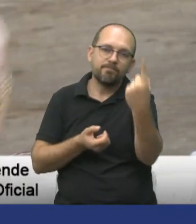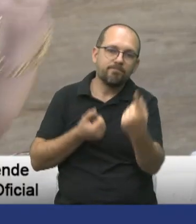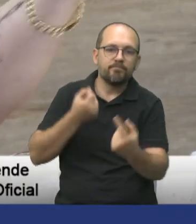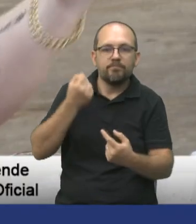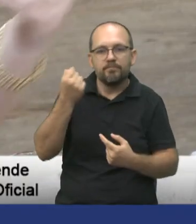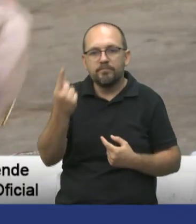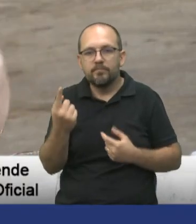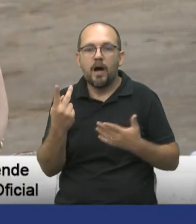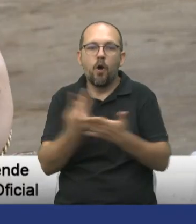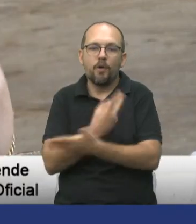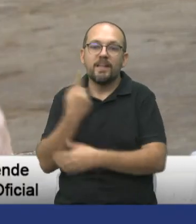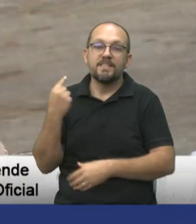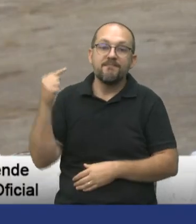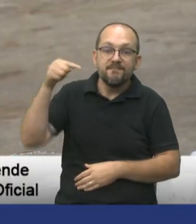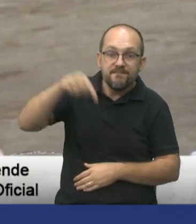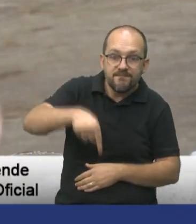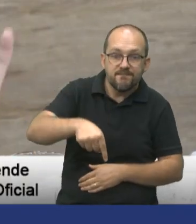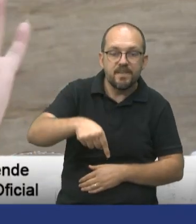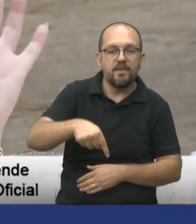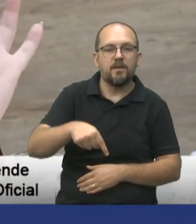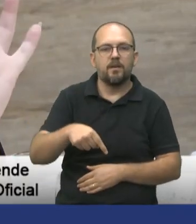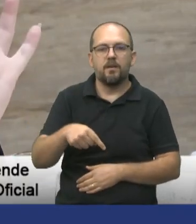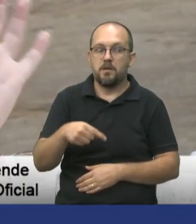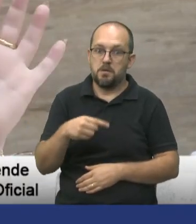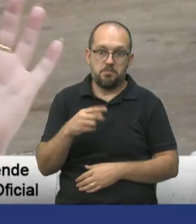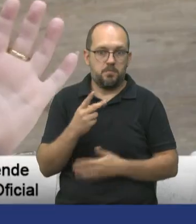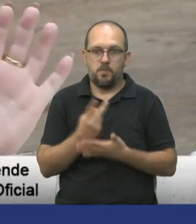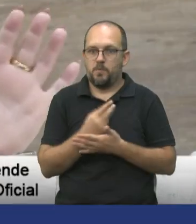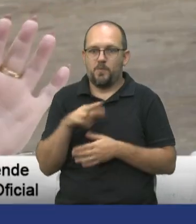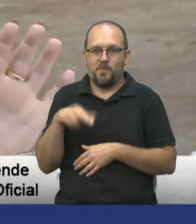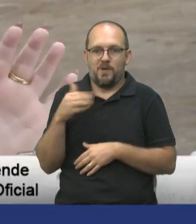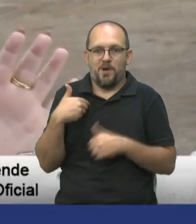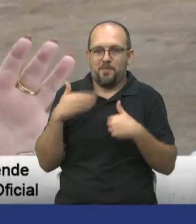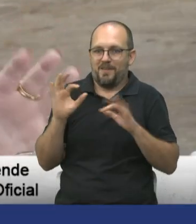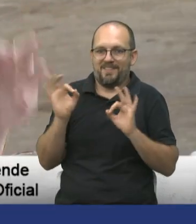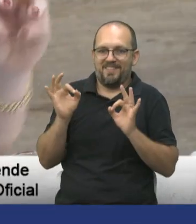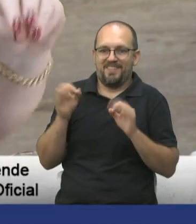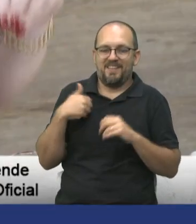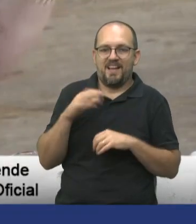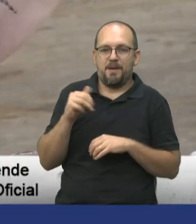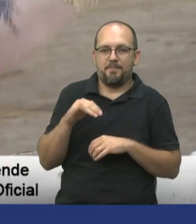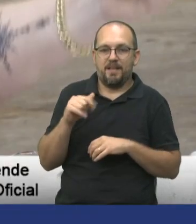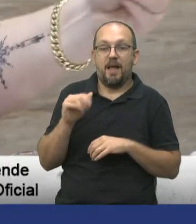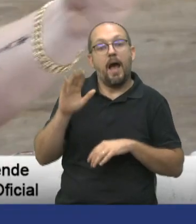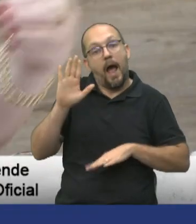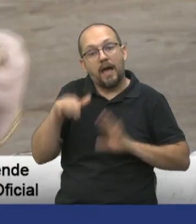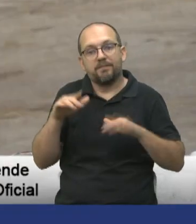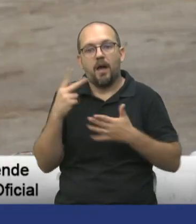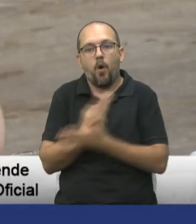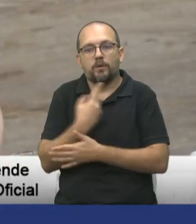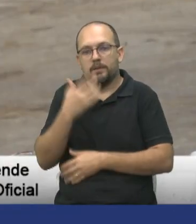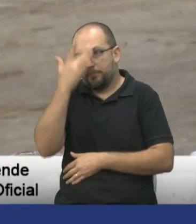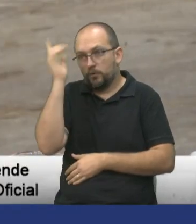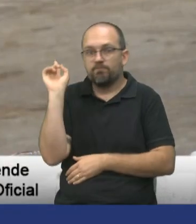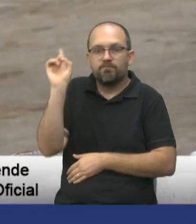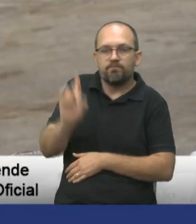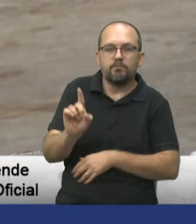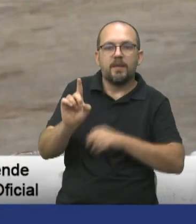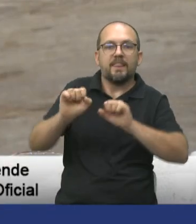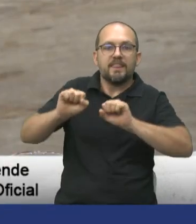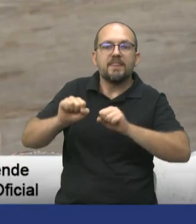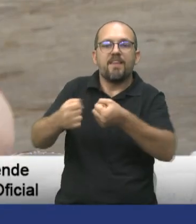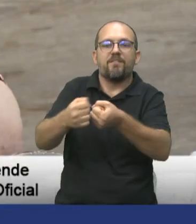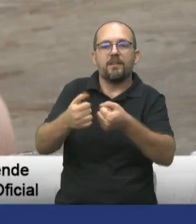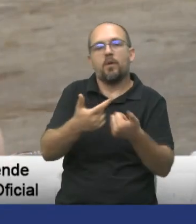de vir alguém, eu ainda não peguei, Camila, não quero, mas acontece de vir alguém defender o